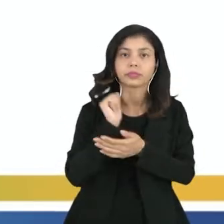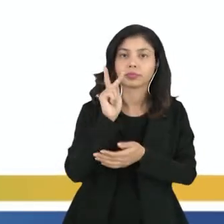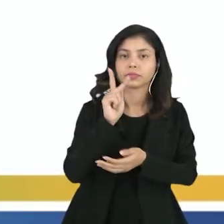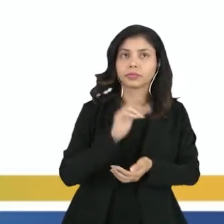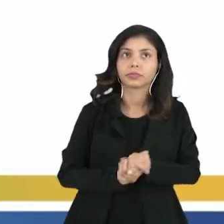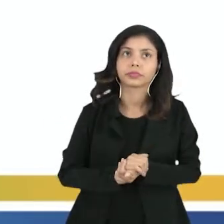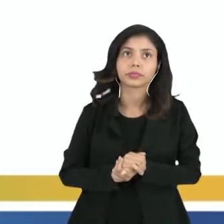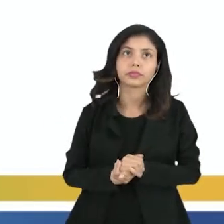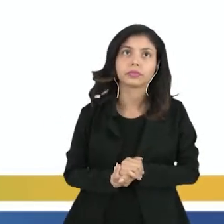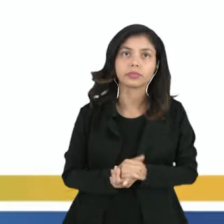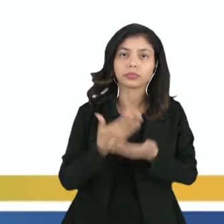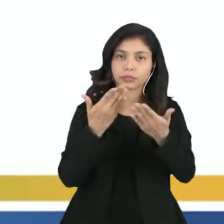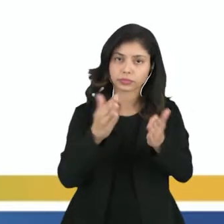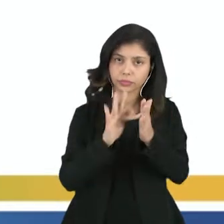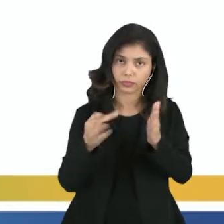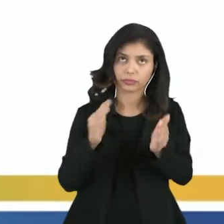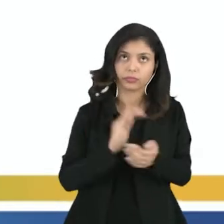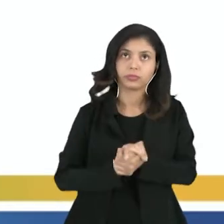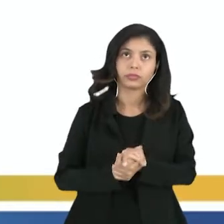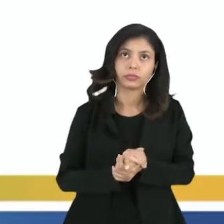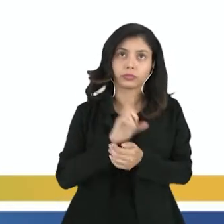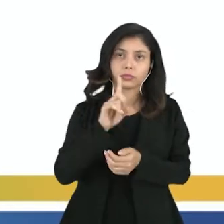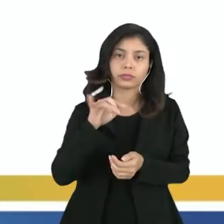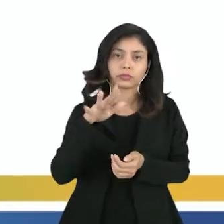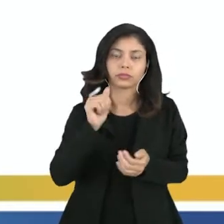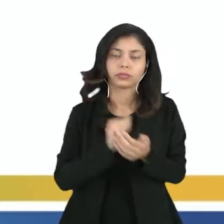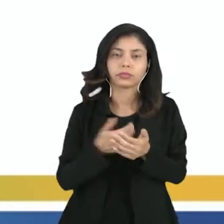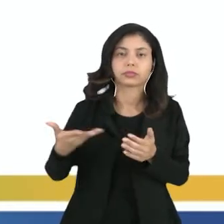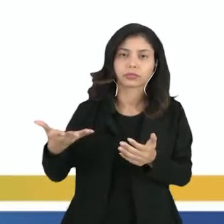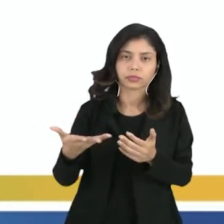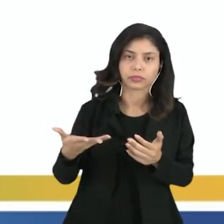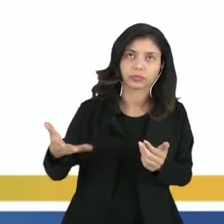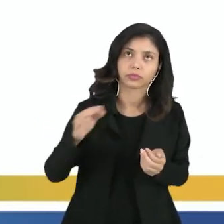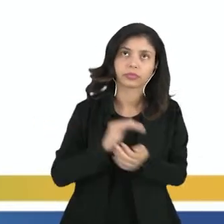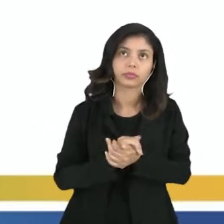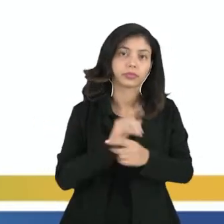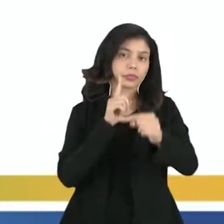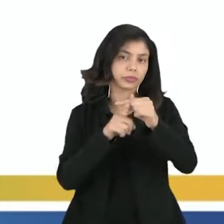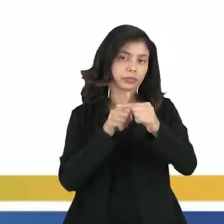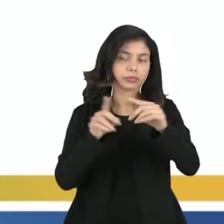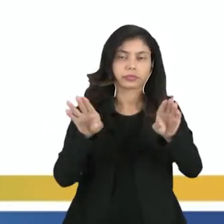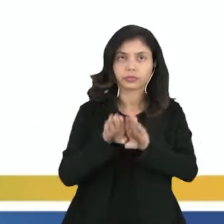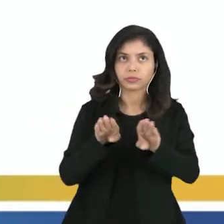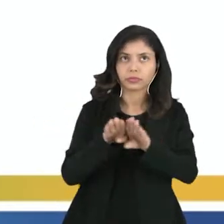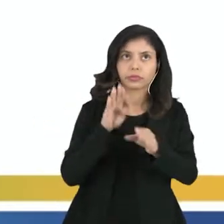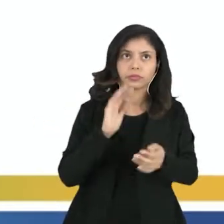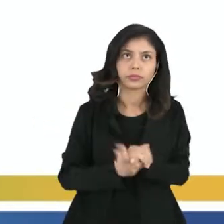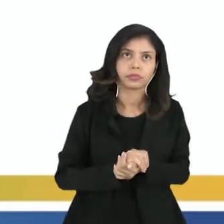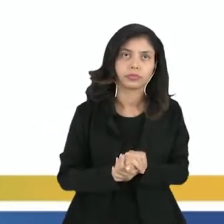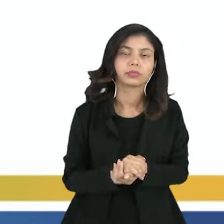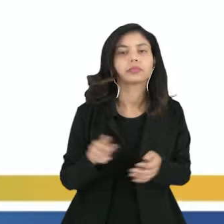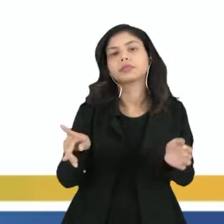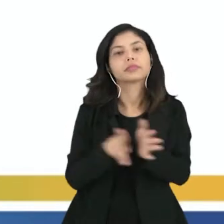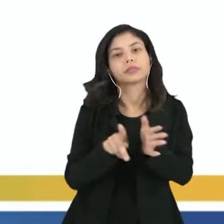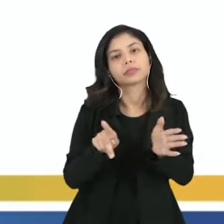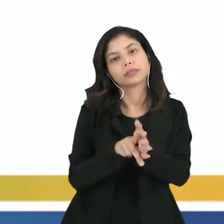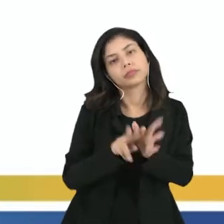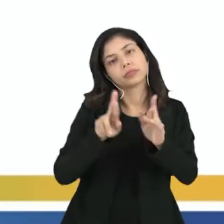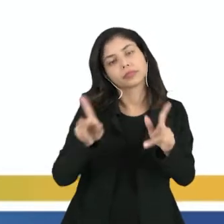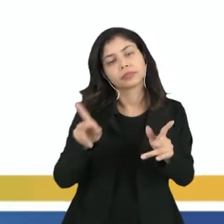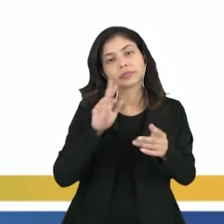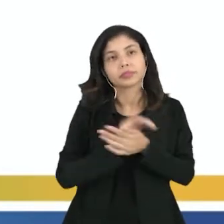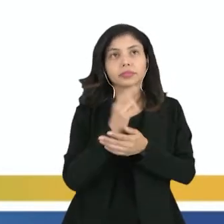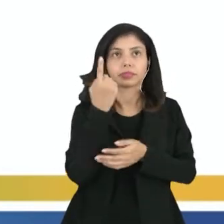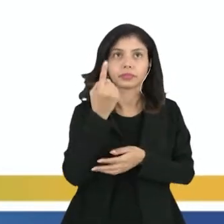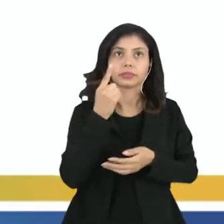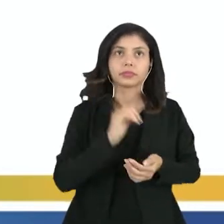Ok. Aqui, na função logarítmica, a base deve ser positiva também. E a base, lógico, tem que ser